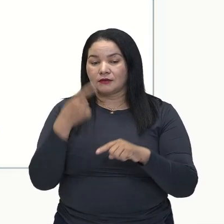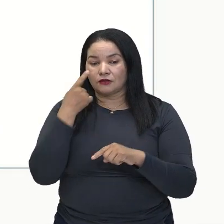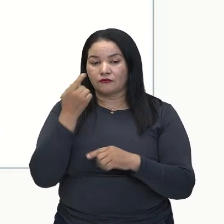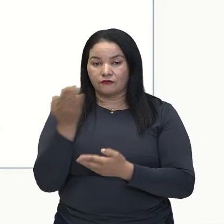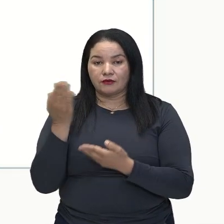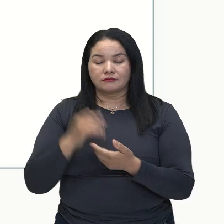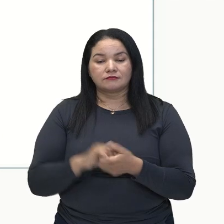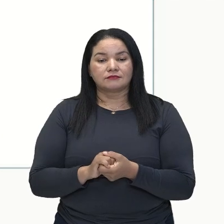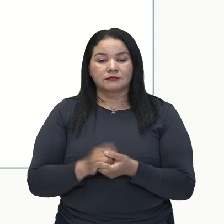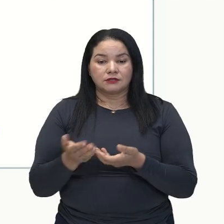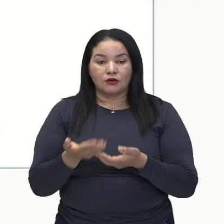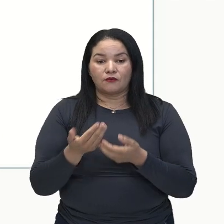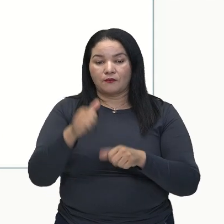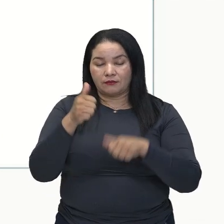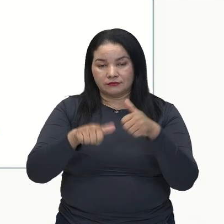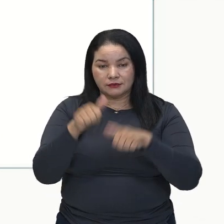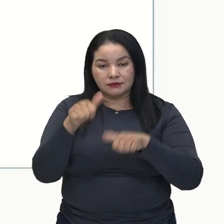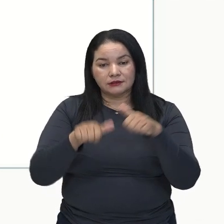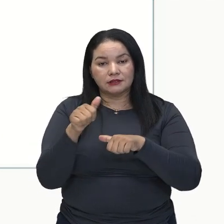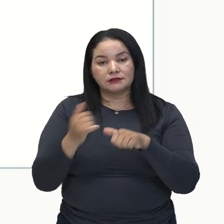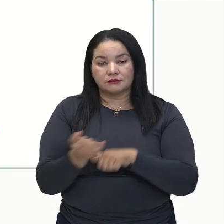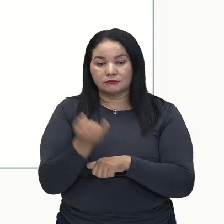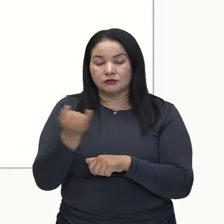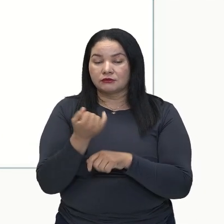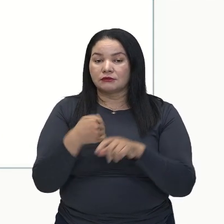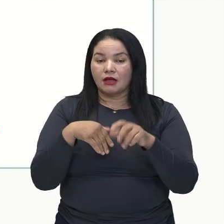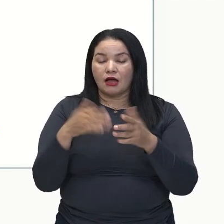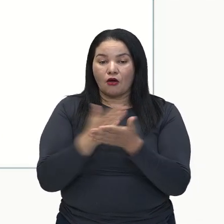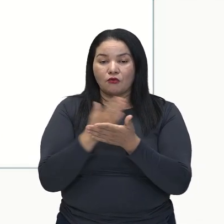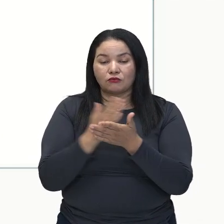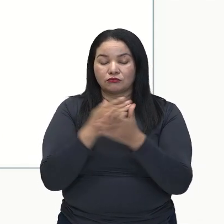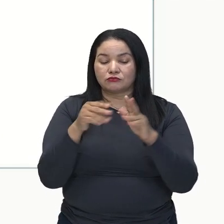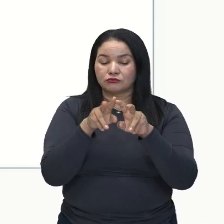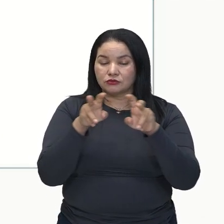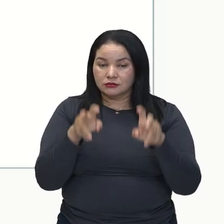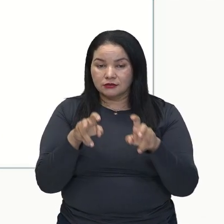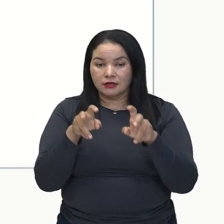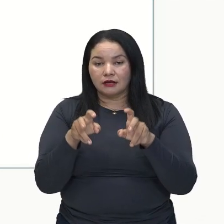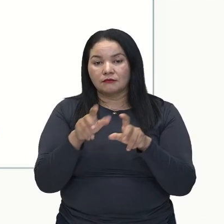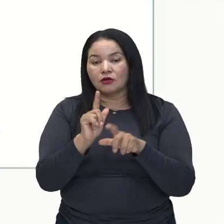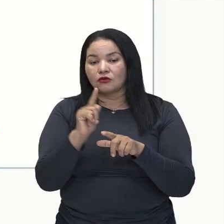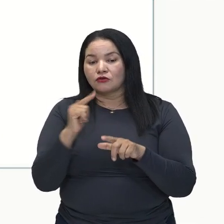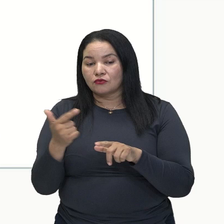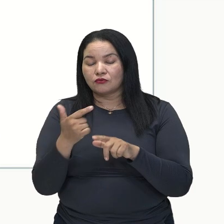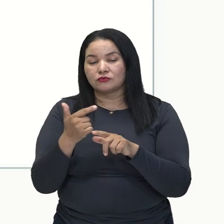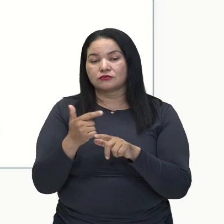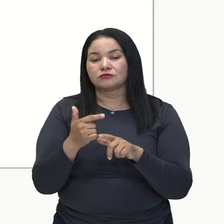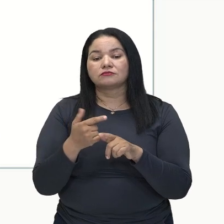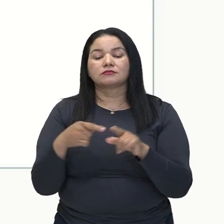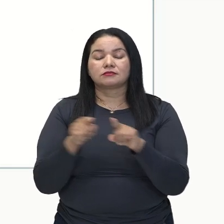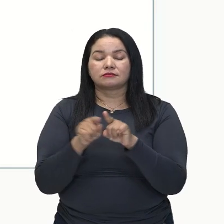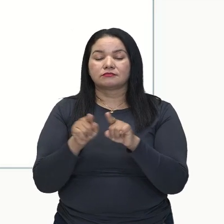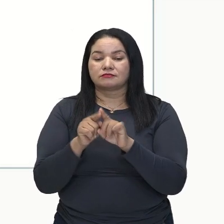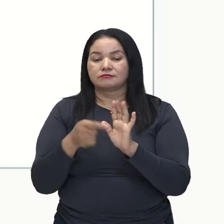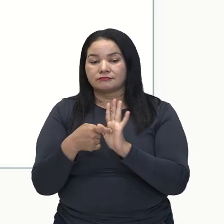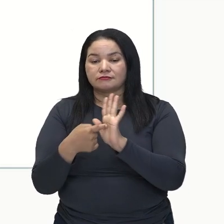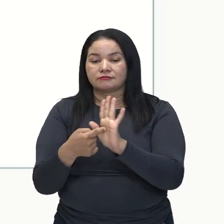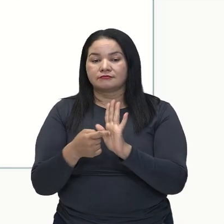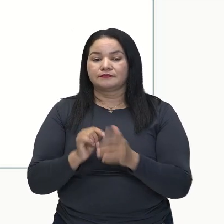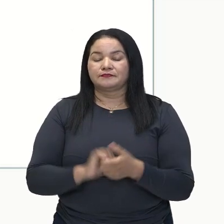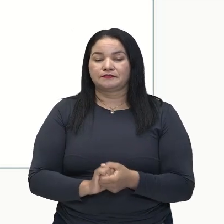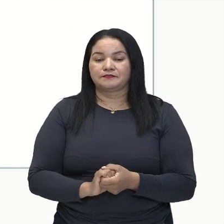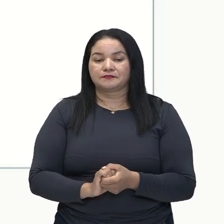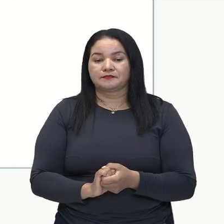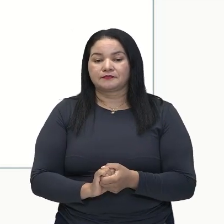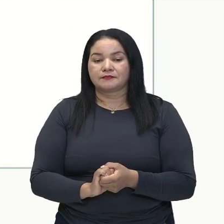análise de que nessa obra tem temas que aparecem nas outras e que acabam chegando aqui também. que também